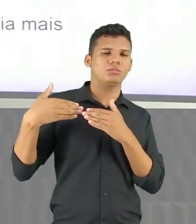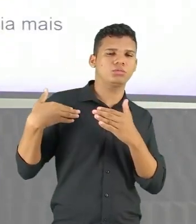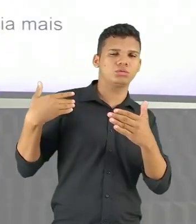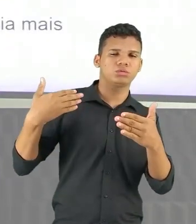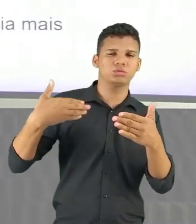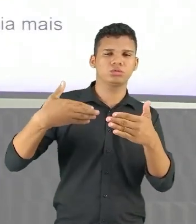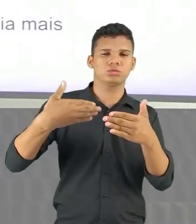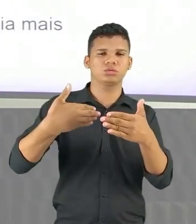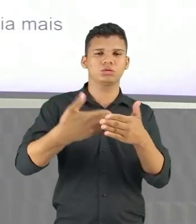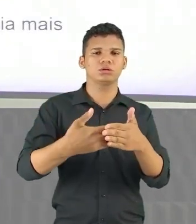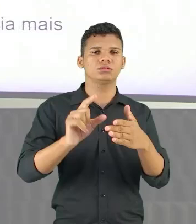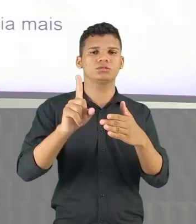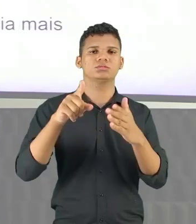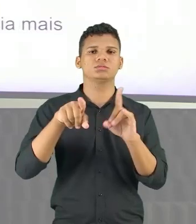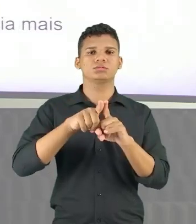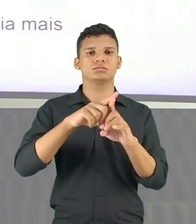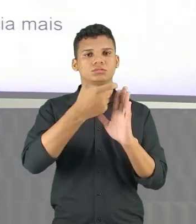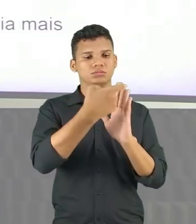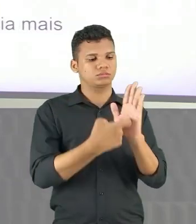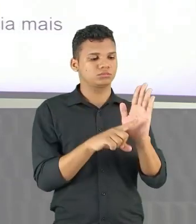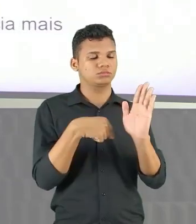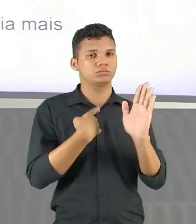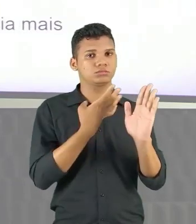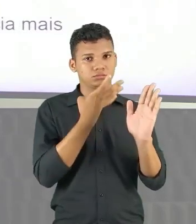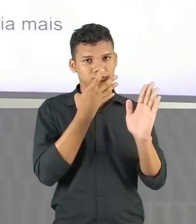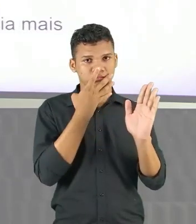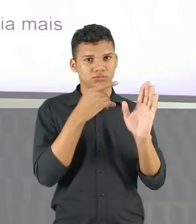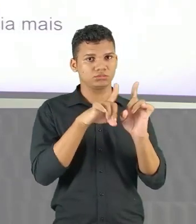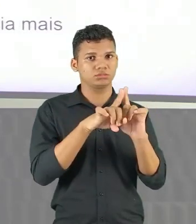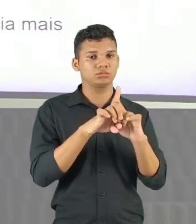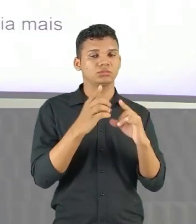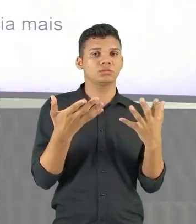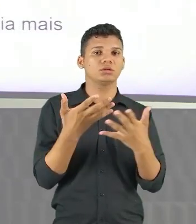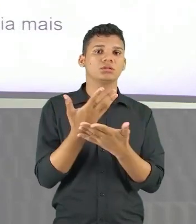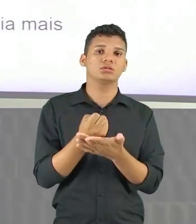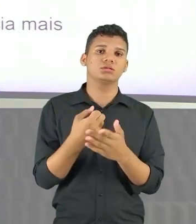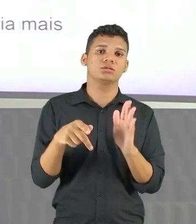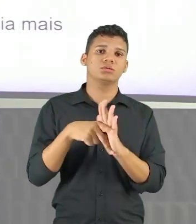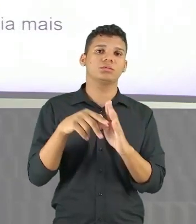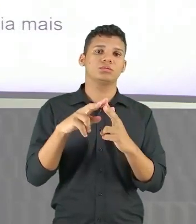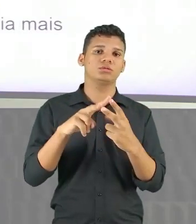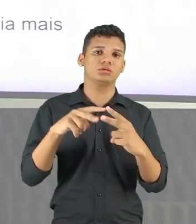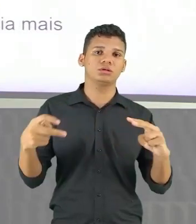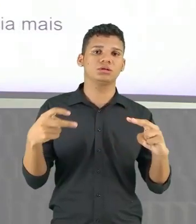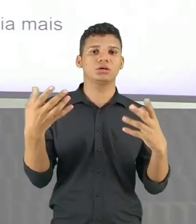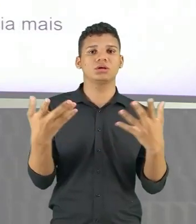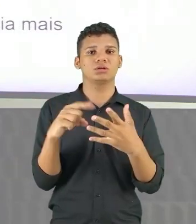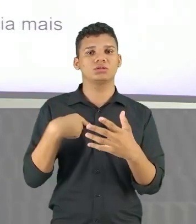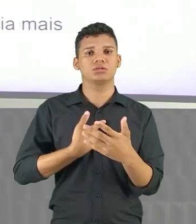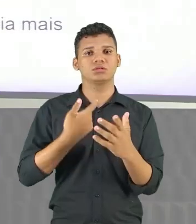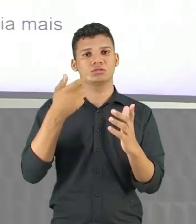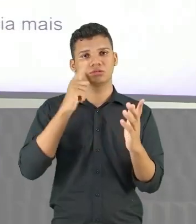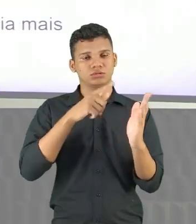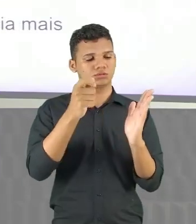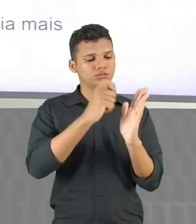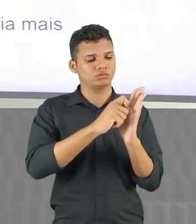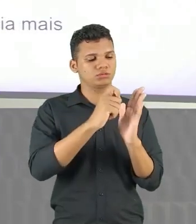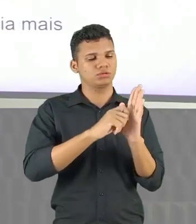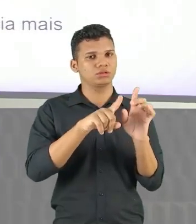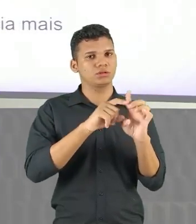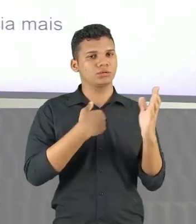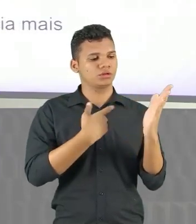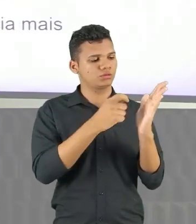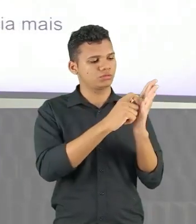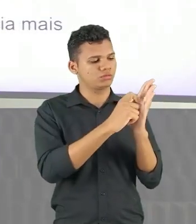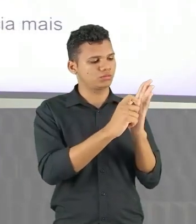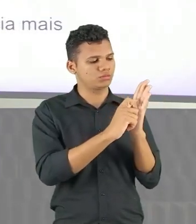volta aqui no texto, vai grifando, por isso que é interessante vocês baixarem o material que é aqui abaixo do link, porque a gente consegue manusear, riscar, fazer as